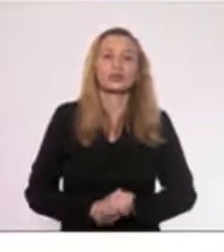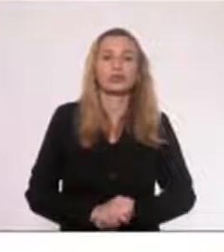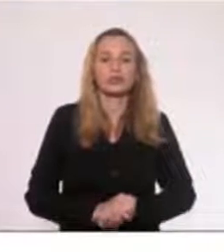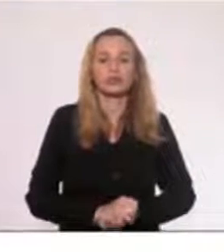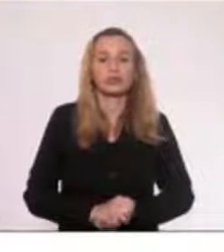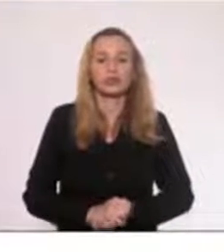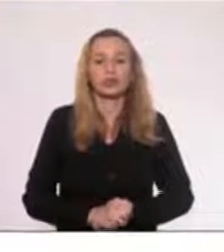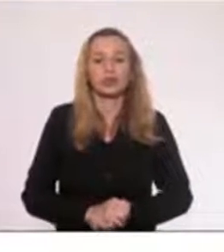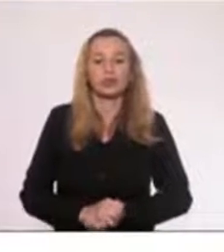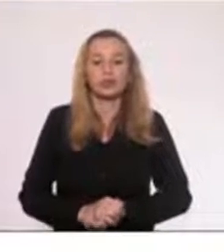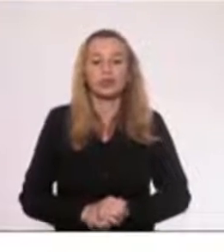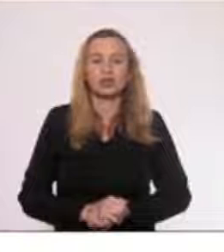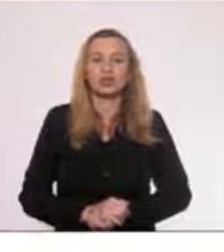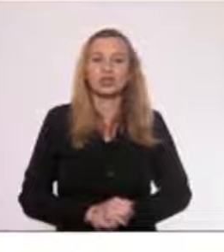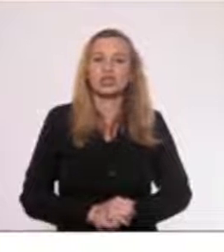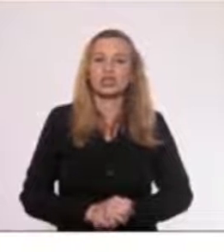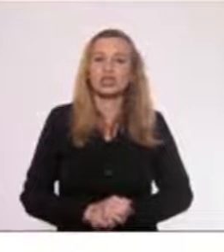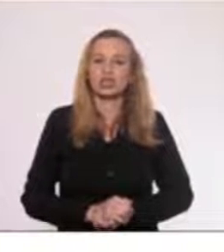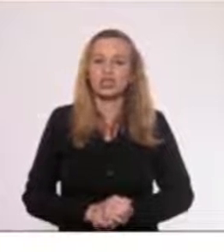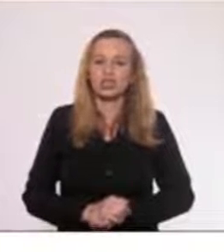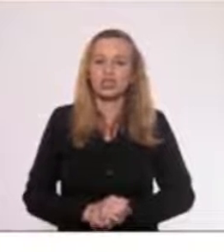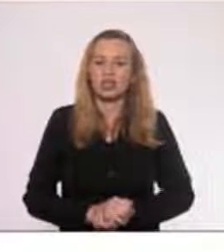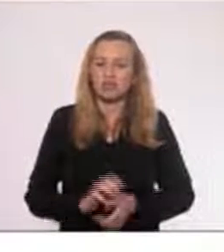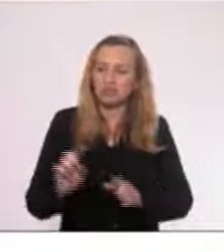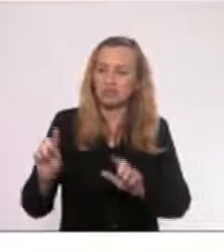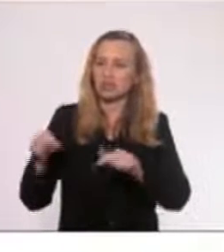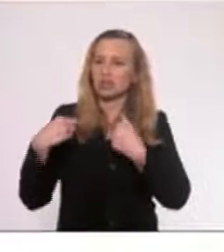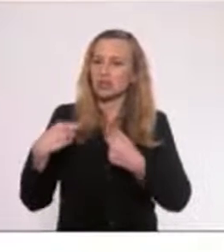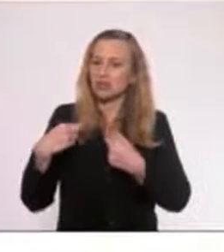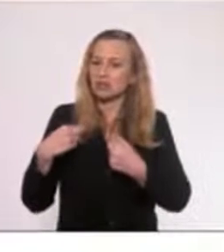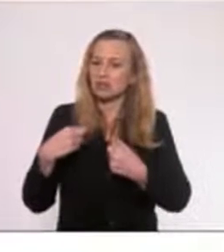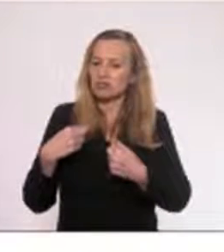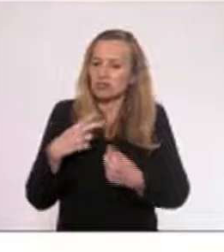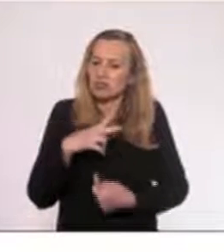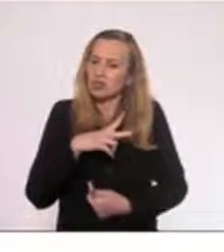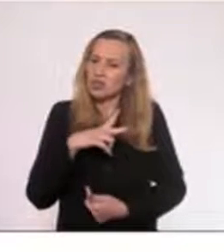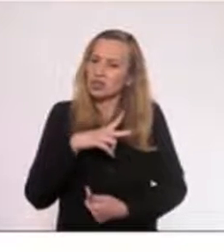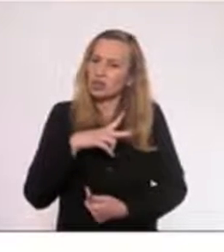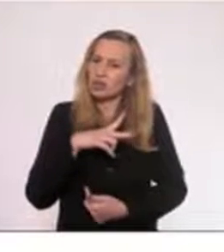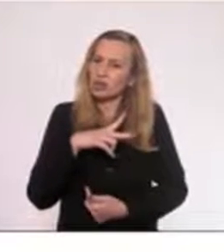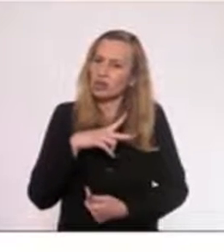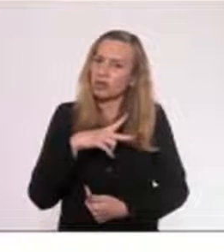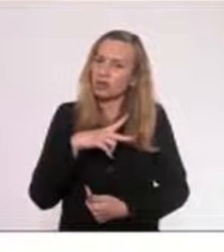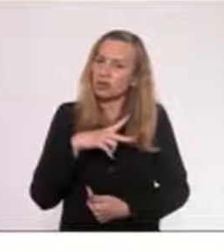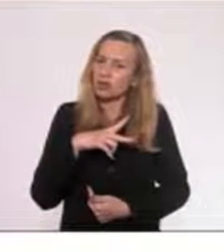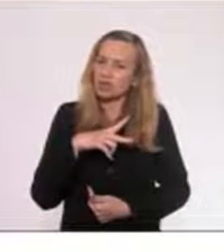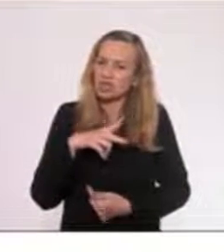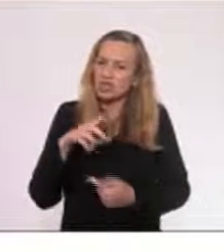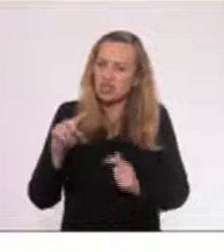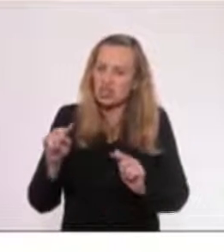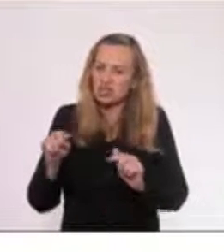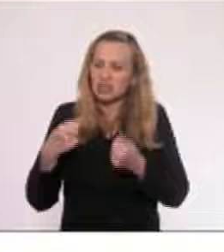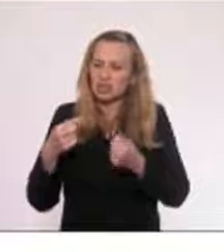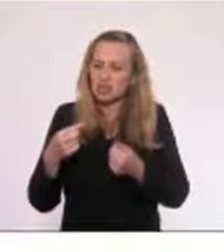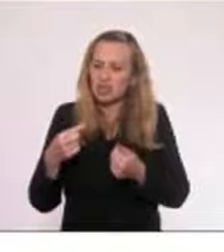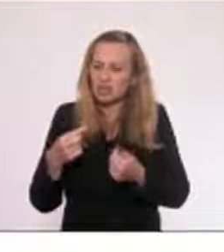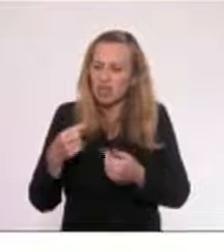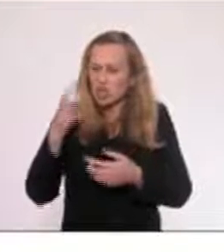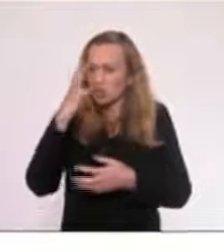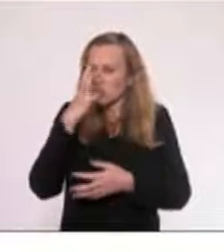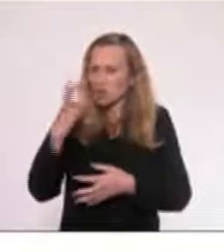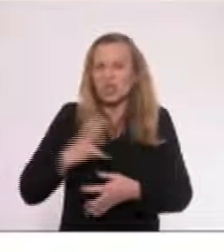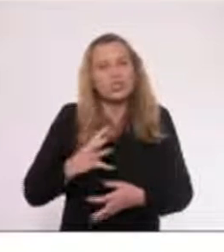ter sido vítima de ataques no campo pessoal, ter sido vítima de mentiras, de